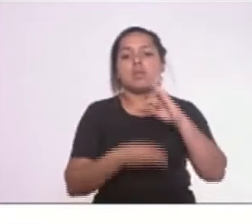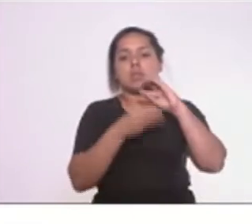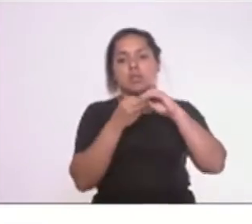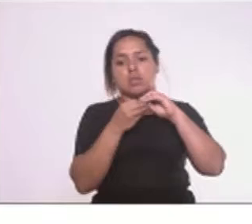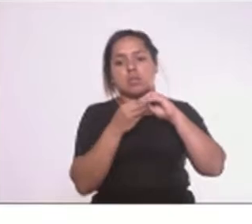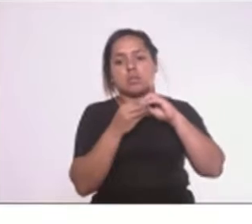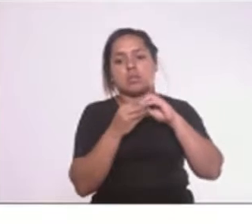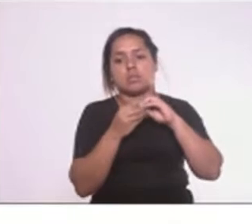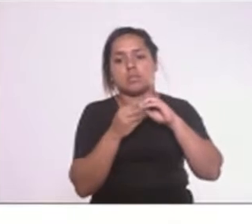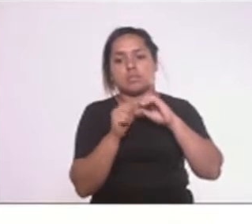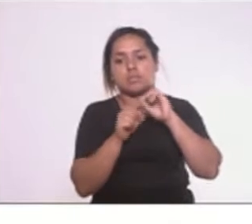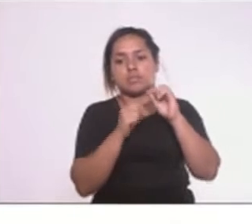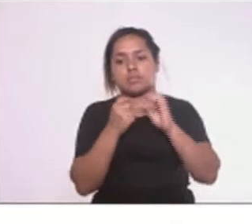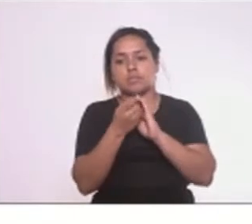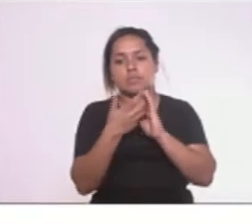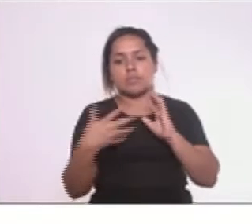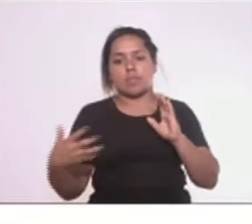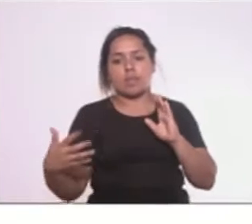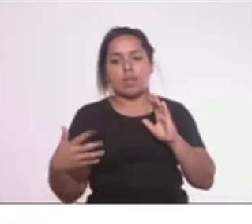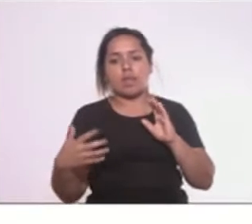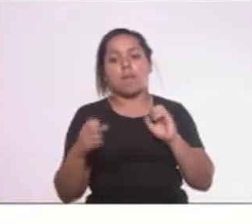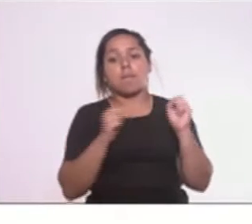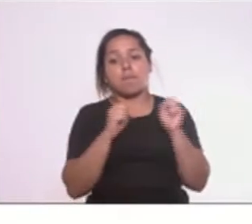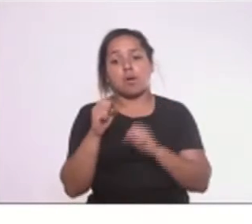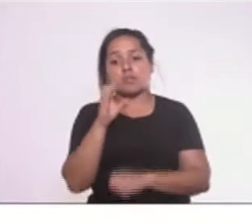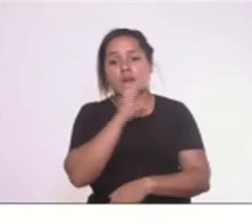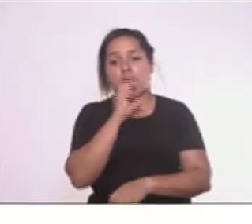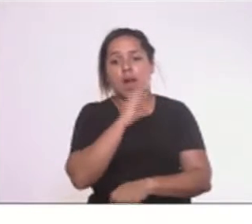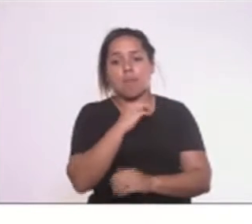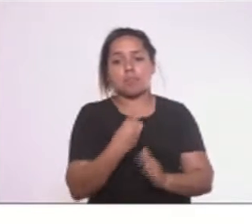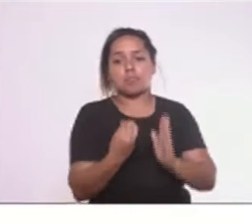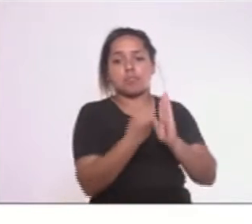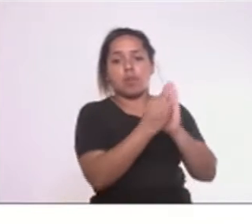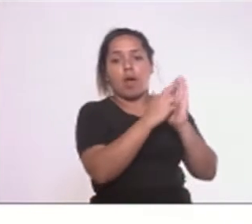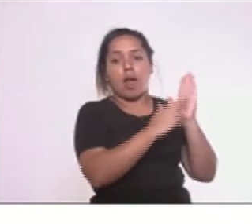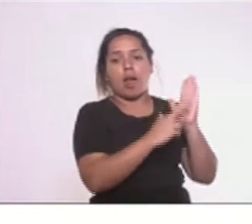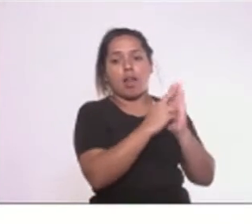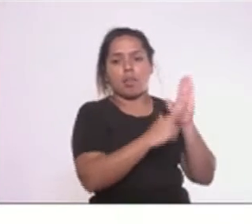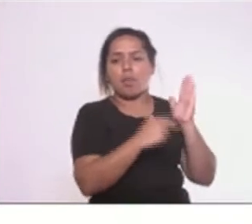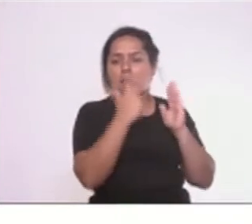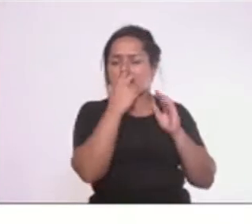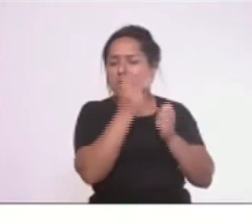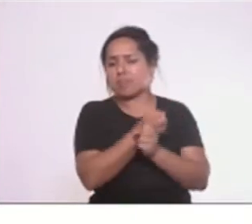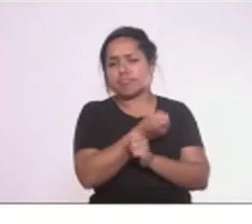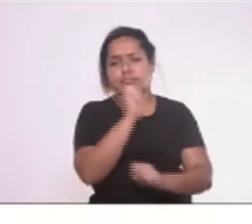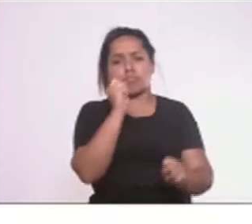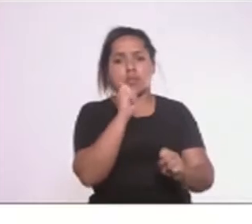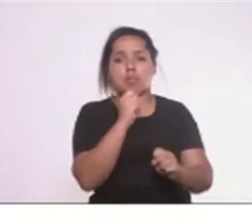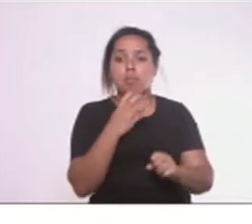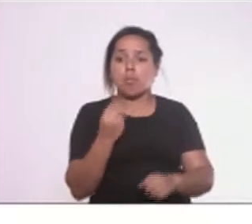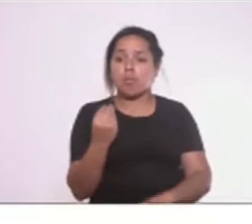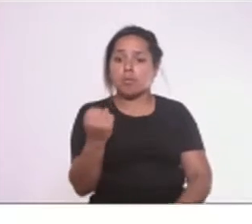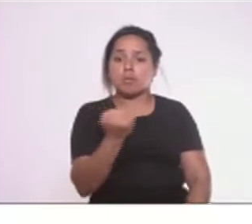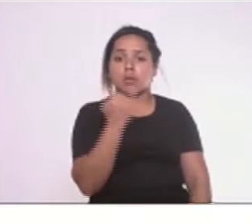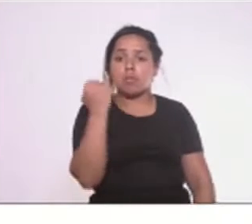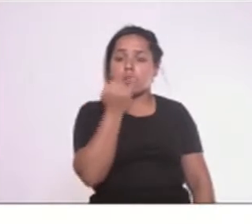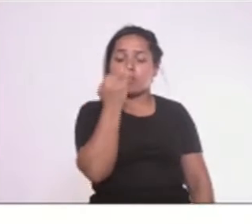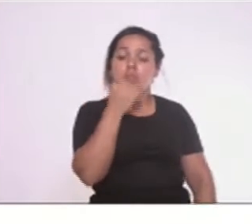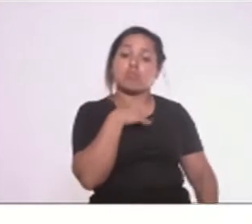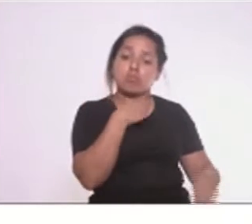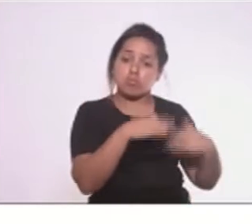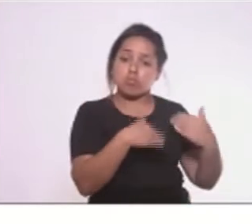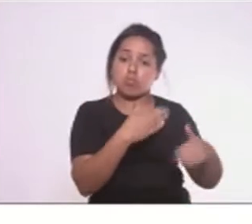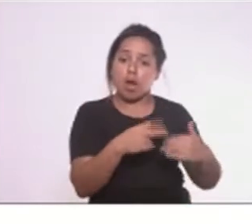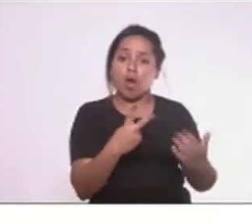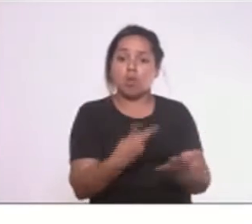que talvez não tenha sido citado rapidamente no relatório, mas me parece algo enorme, ainda em fase de consolidação, que é